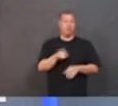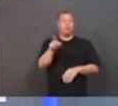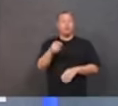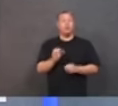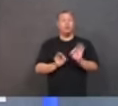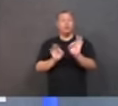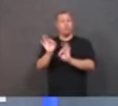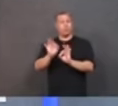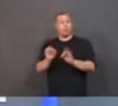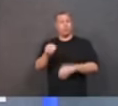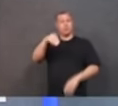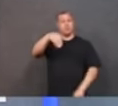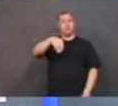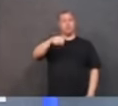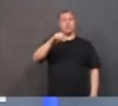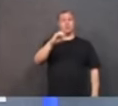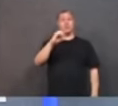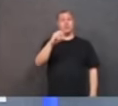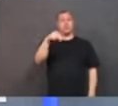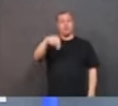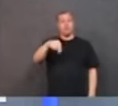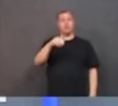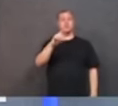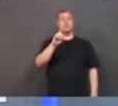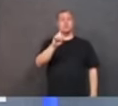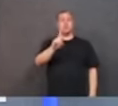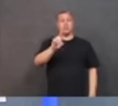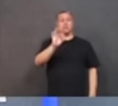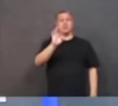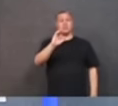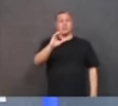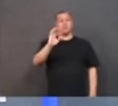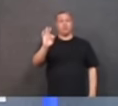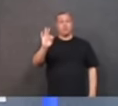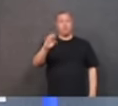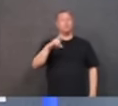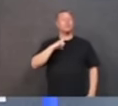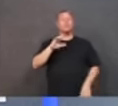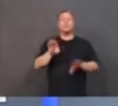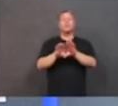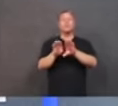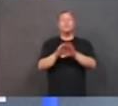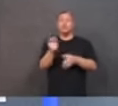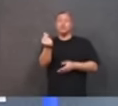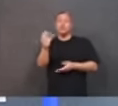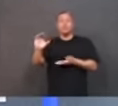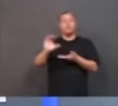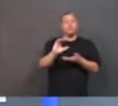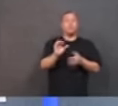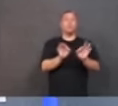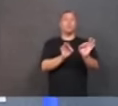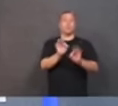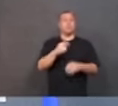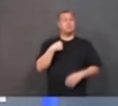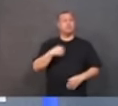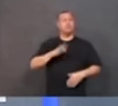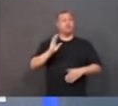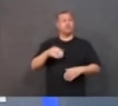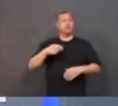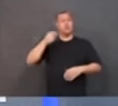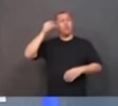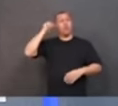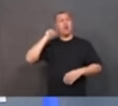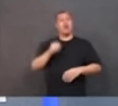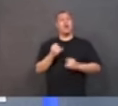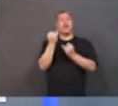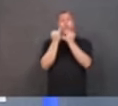do FNDCT, todos os fundos vêm do FNDCT, e esse dinheiro então venha para o projeto. Eu trabalhei muitos anos na indústria, mais de